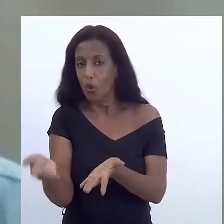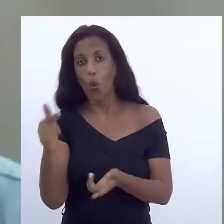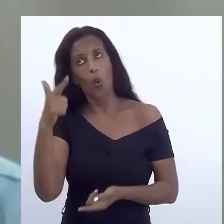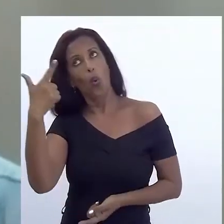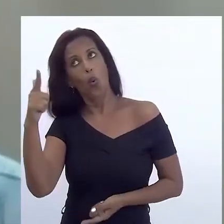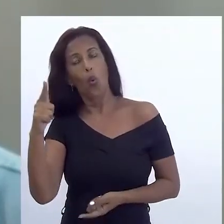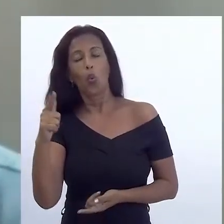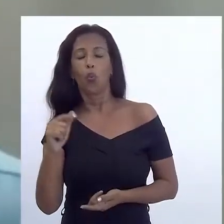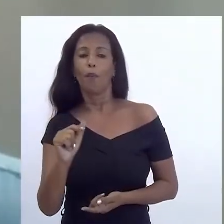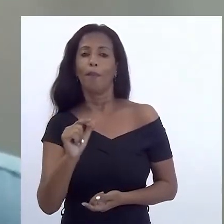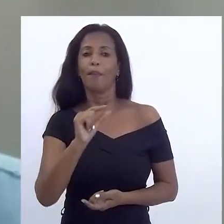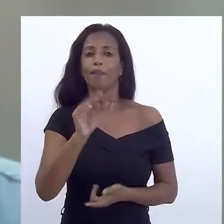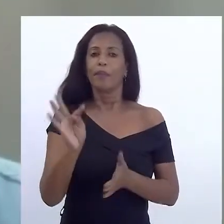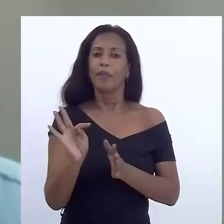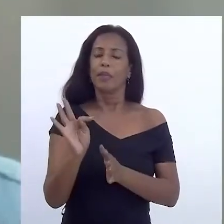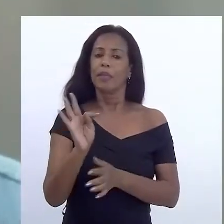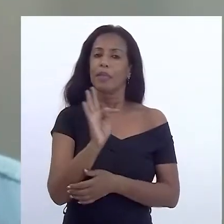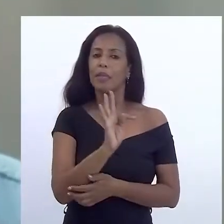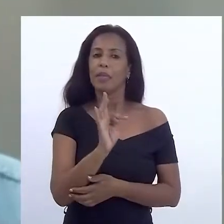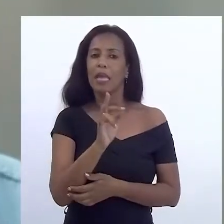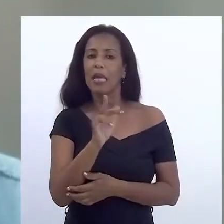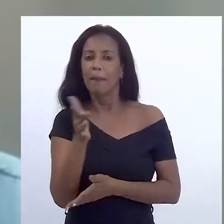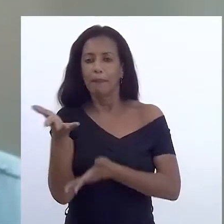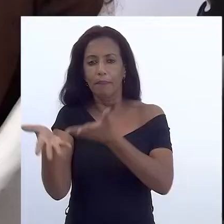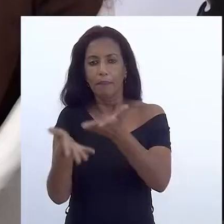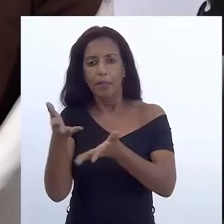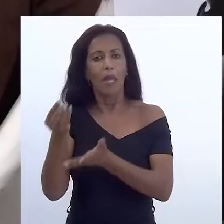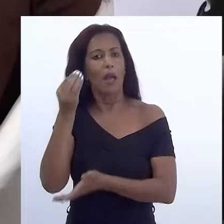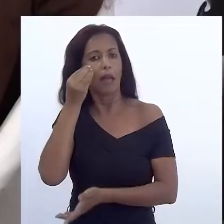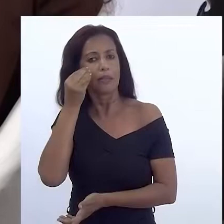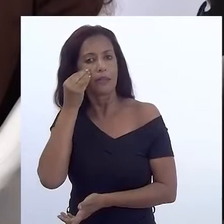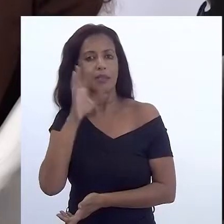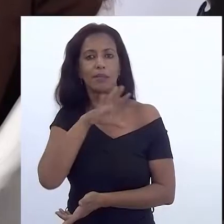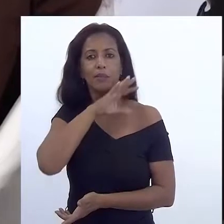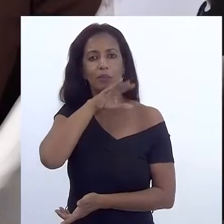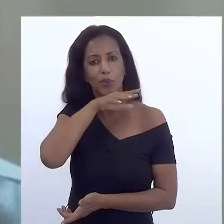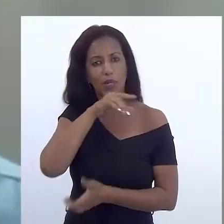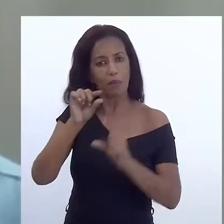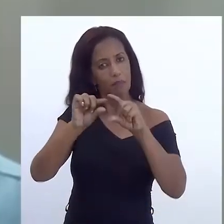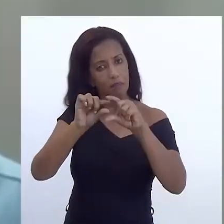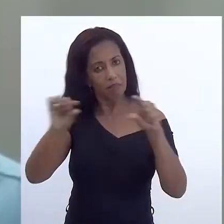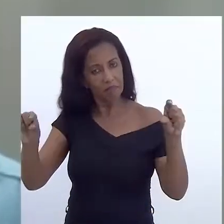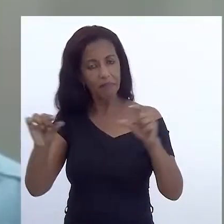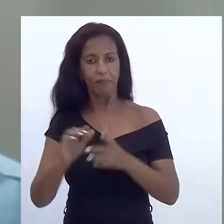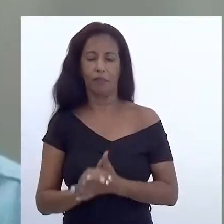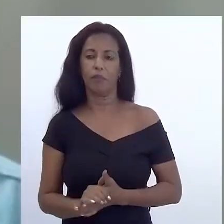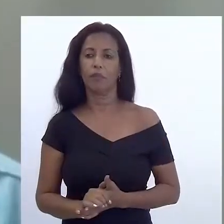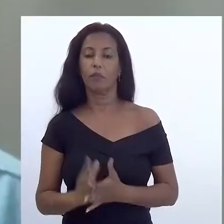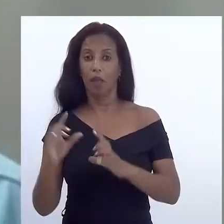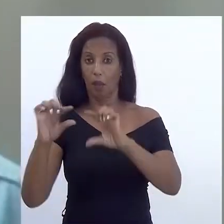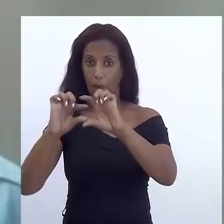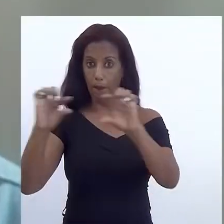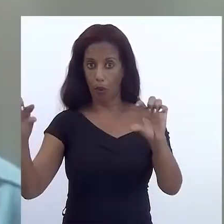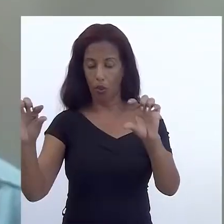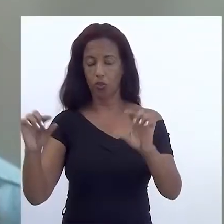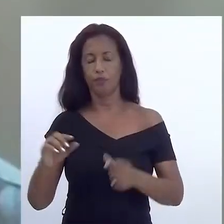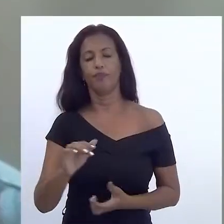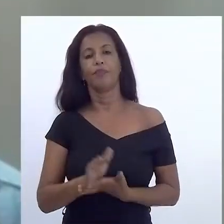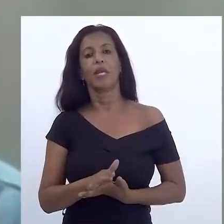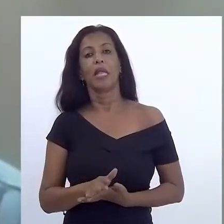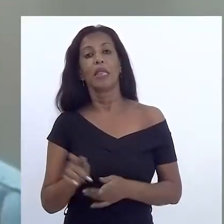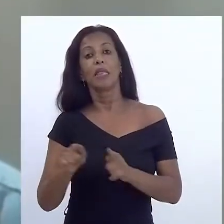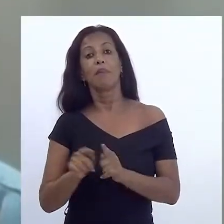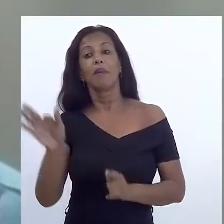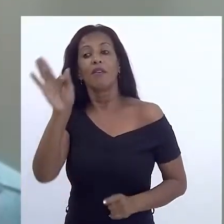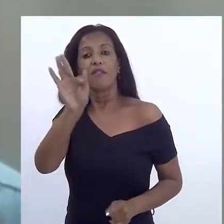palavra, terapia assistida por animais. No caso, como eu citei, tem o Federal Rural do Rio de Janeiro, faz um